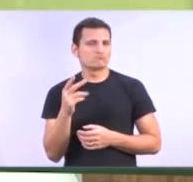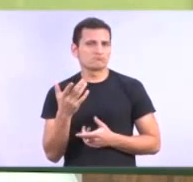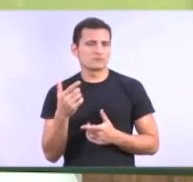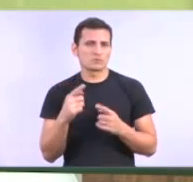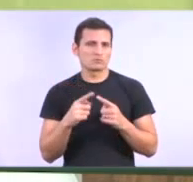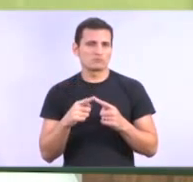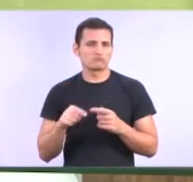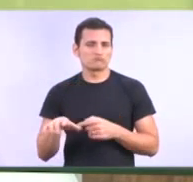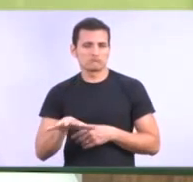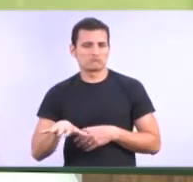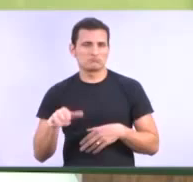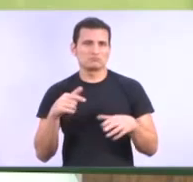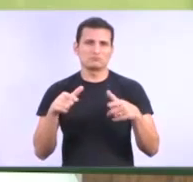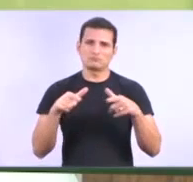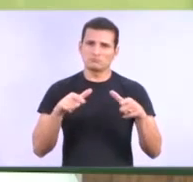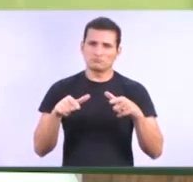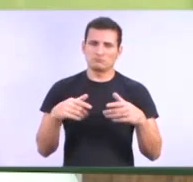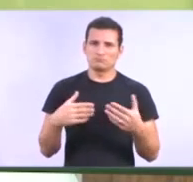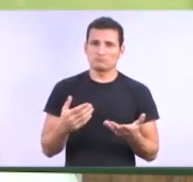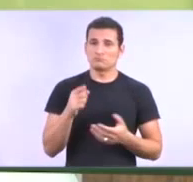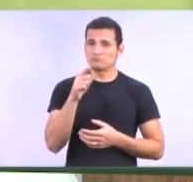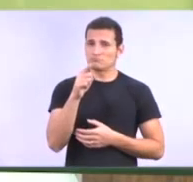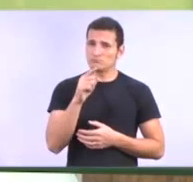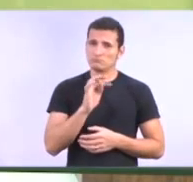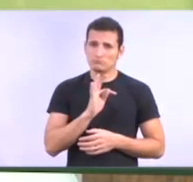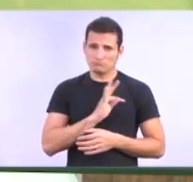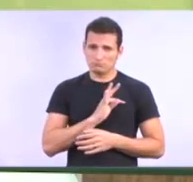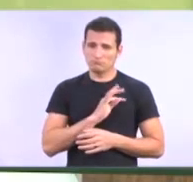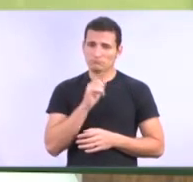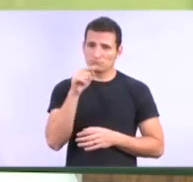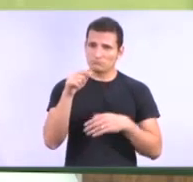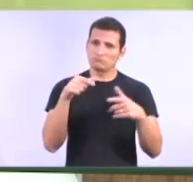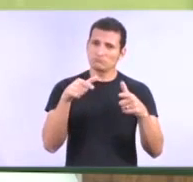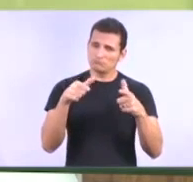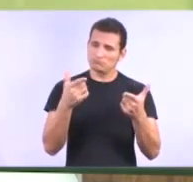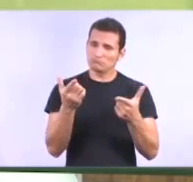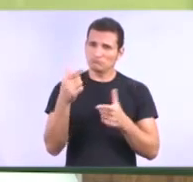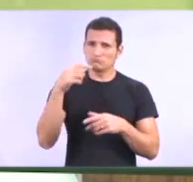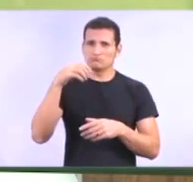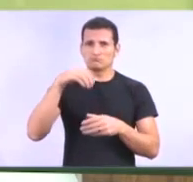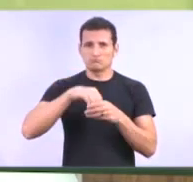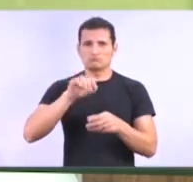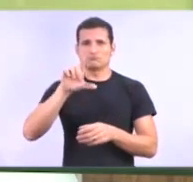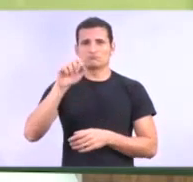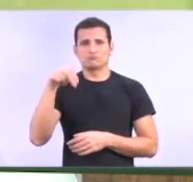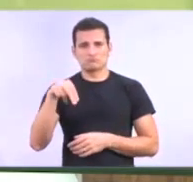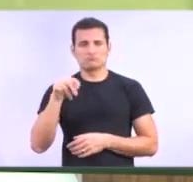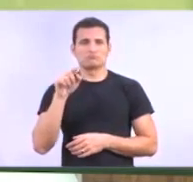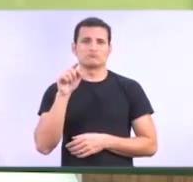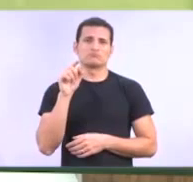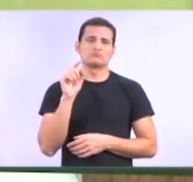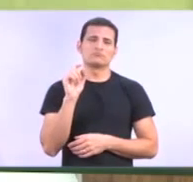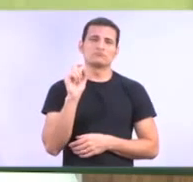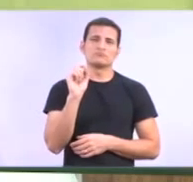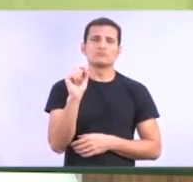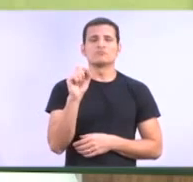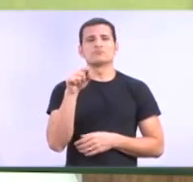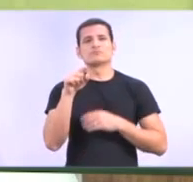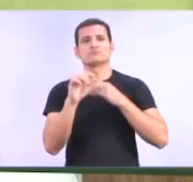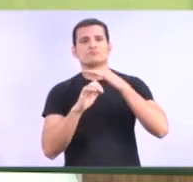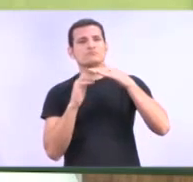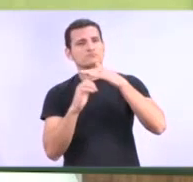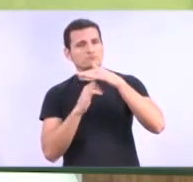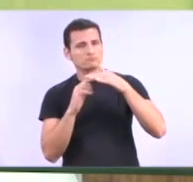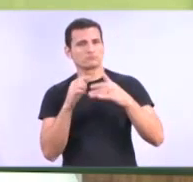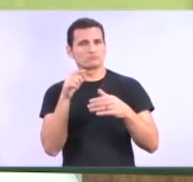ambiente do técnico, você como técnico, você vai trabalhar numa LAN. Numa empresa, você vai ter o quê? O seu cenário será